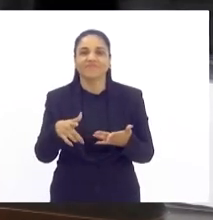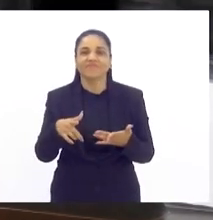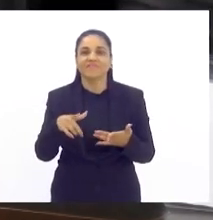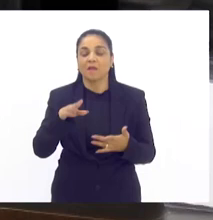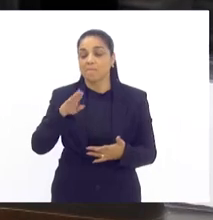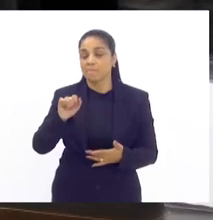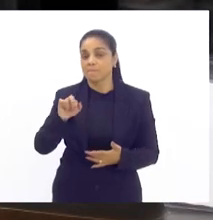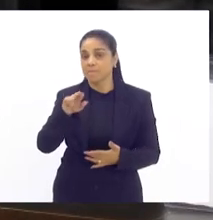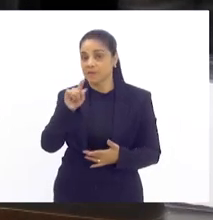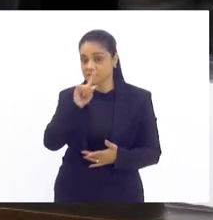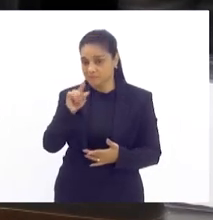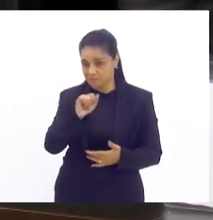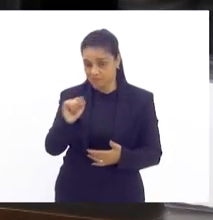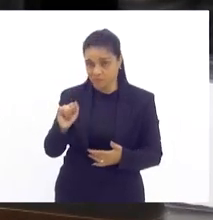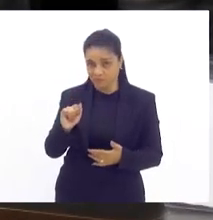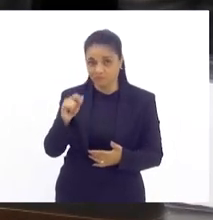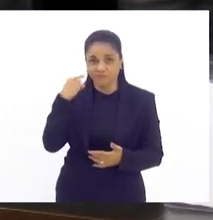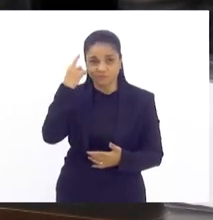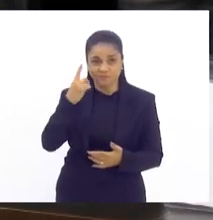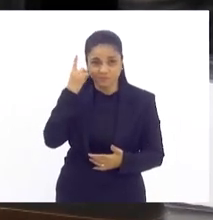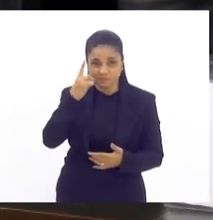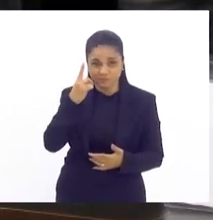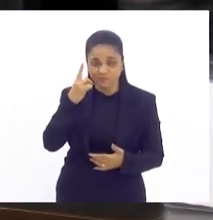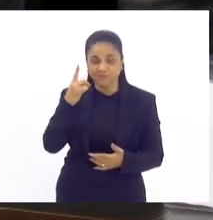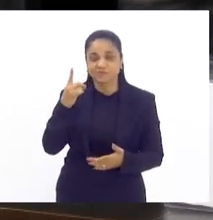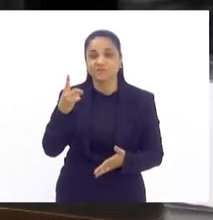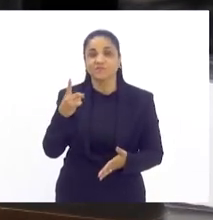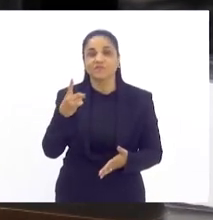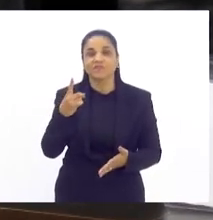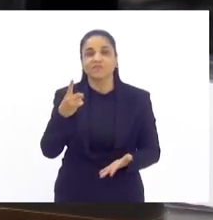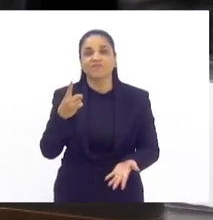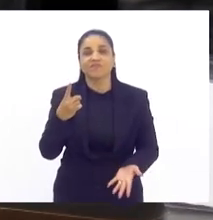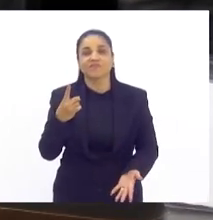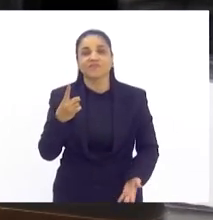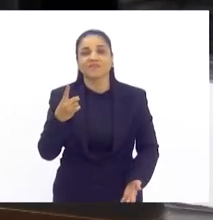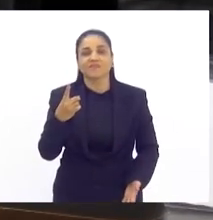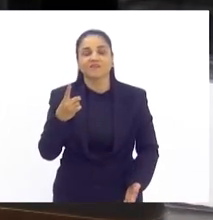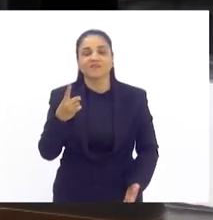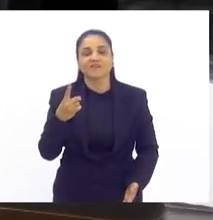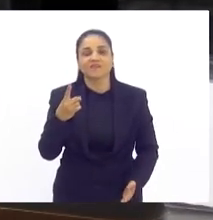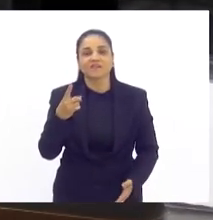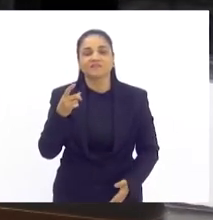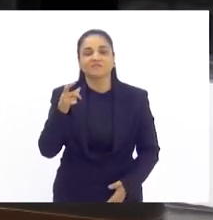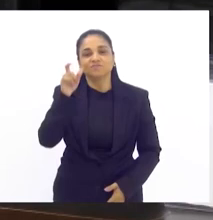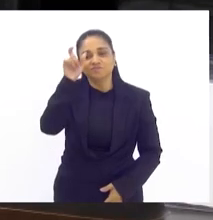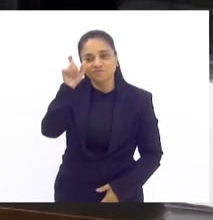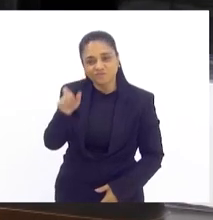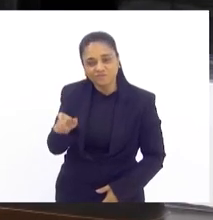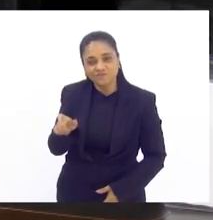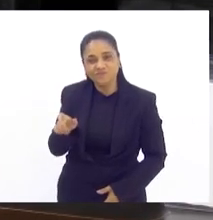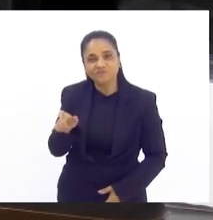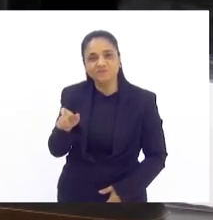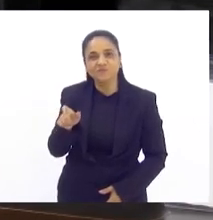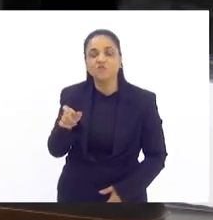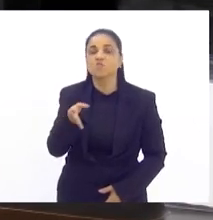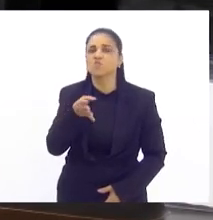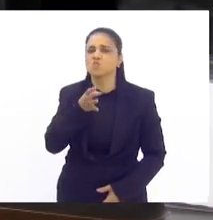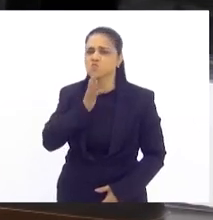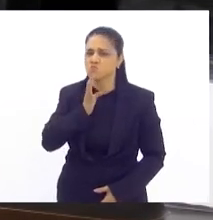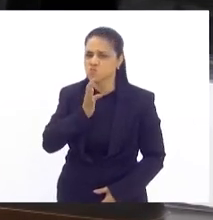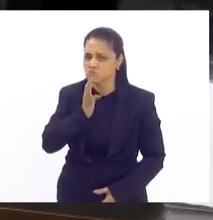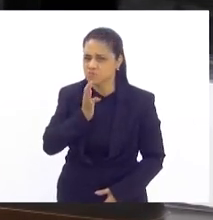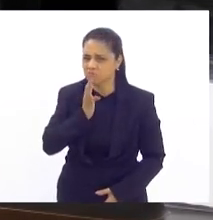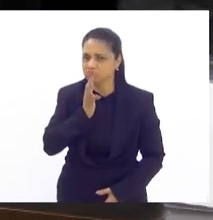Brazão, deputado Brazão, o senhor fez um reconhecimento